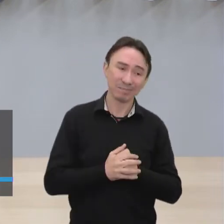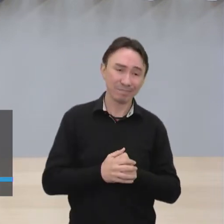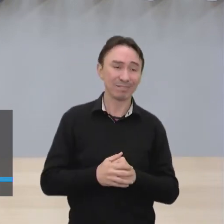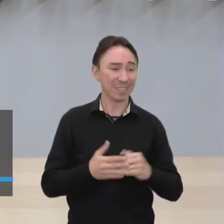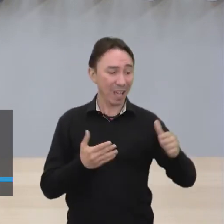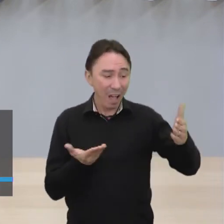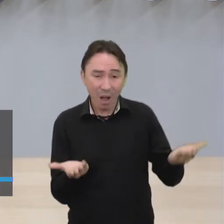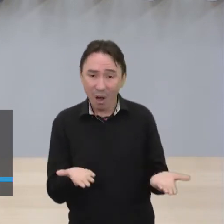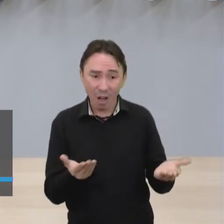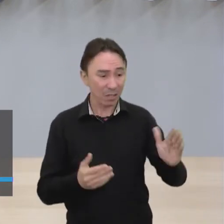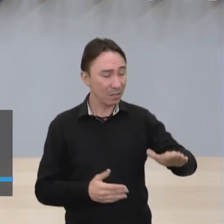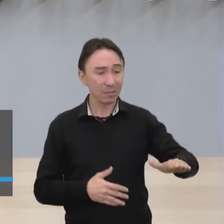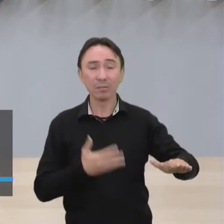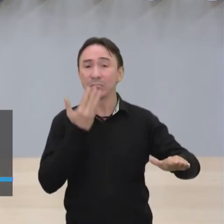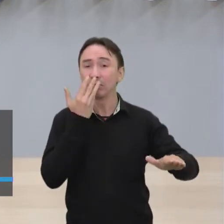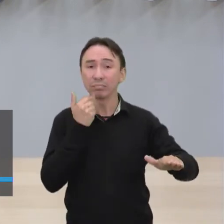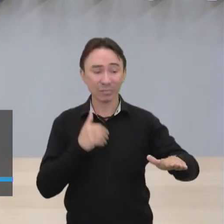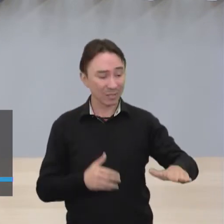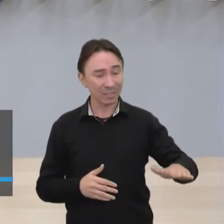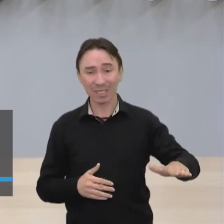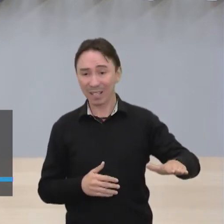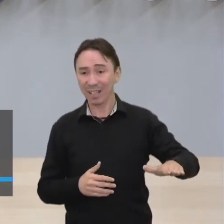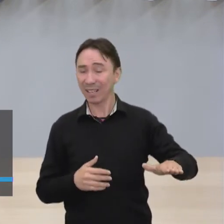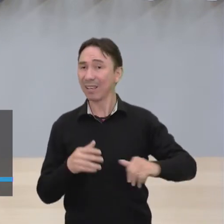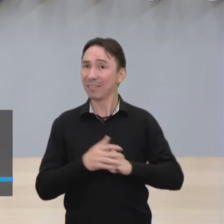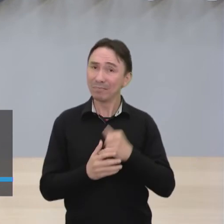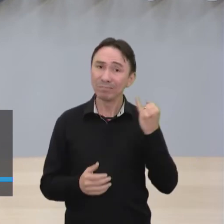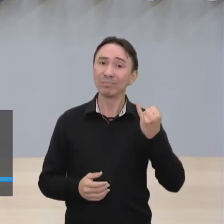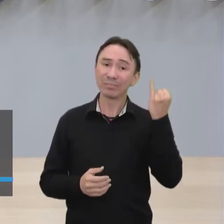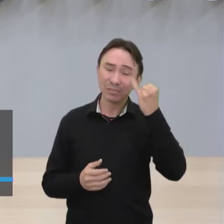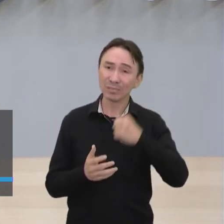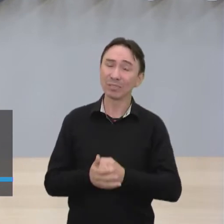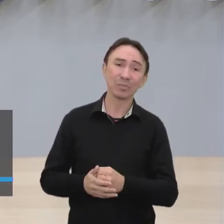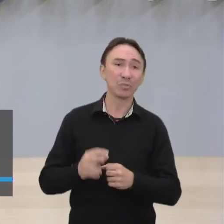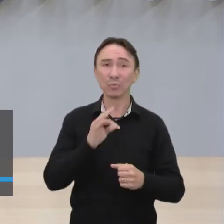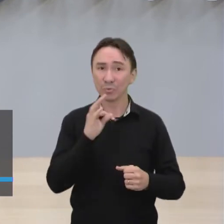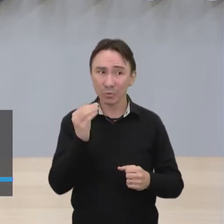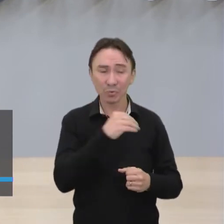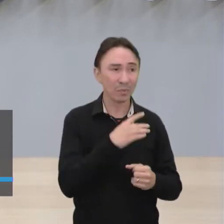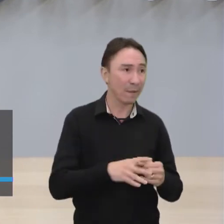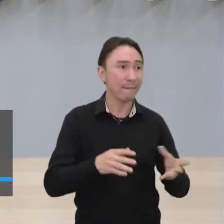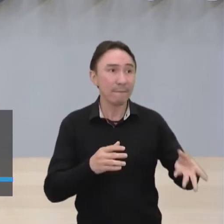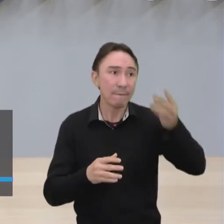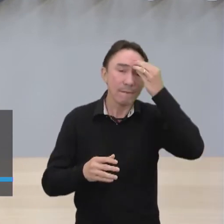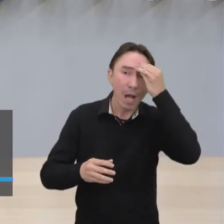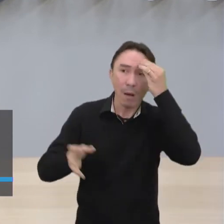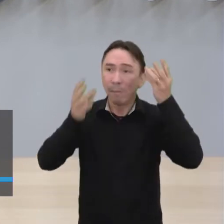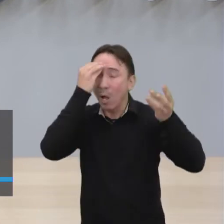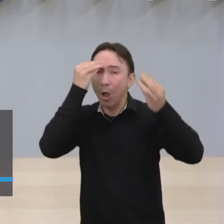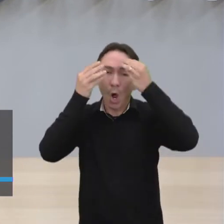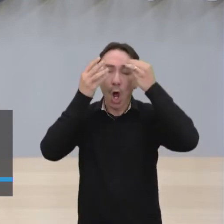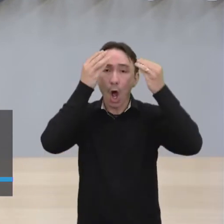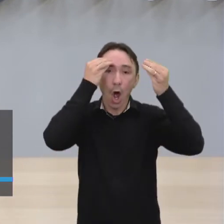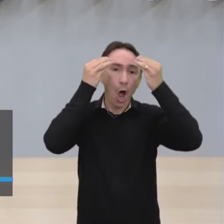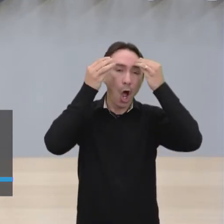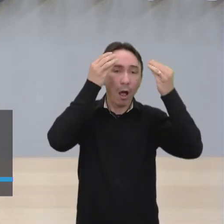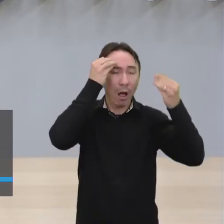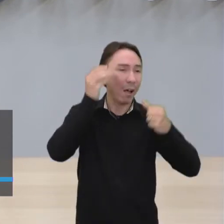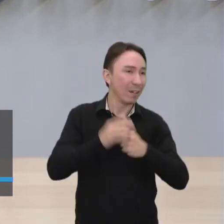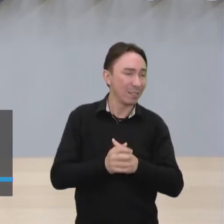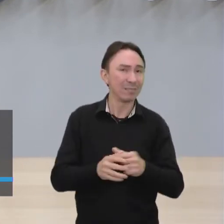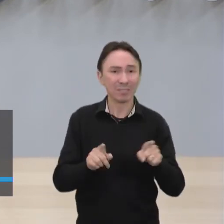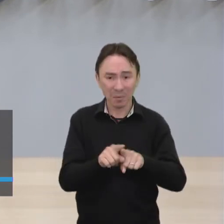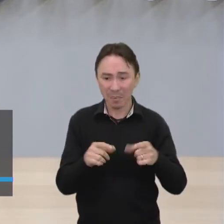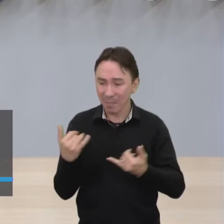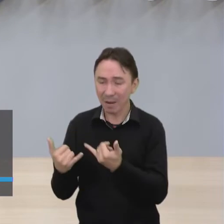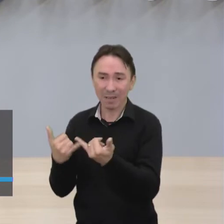muito importante, né? Então, como eu falei, não é só o letramento, tudo isso faz parte da formação do ser humano, principalmente o lazer e os conhecimentos.